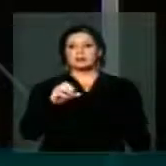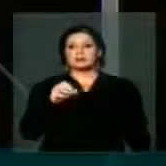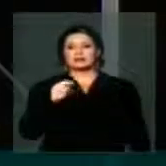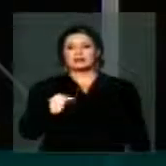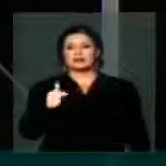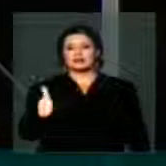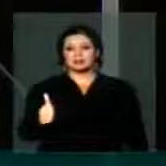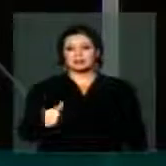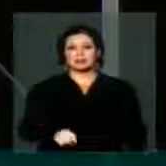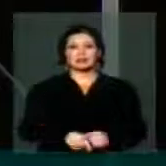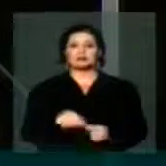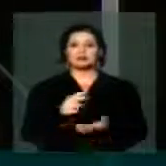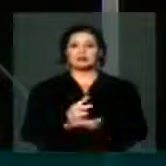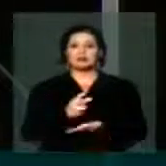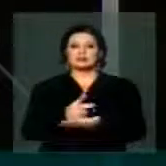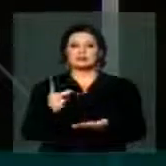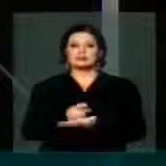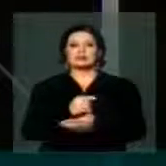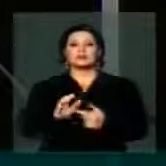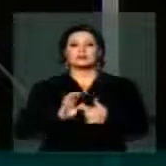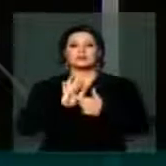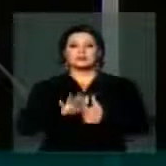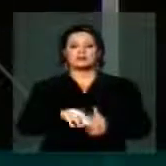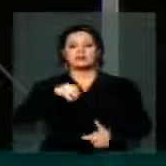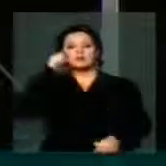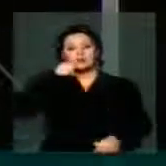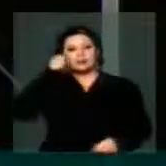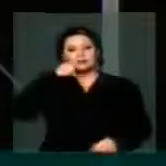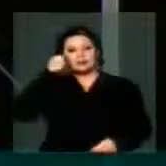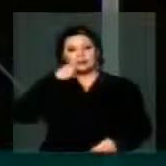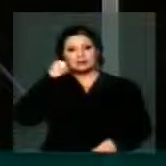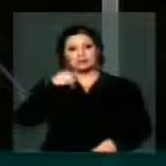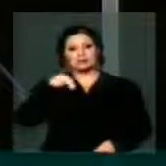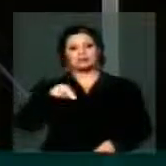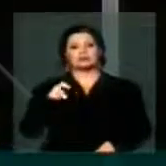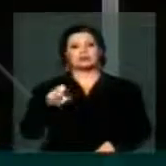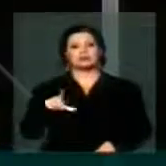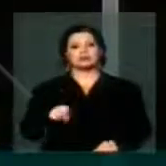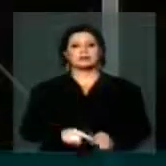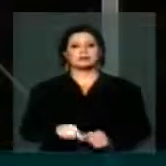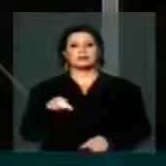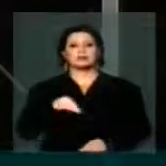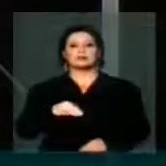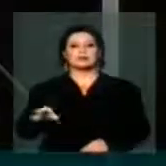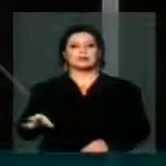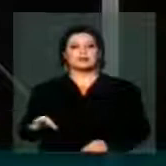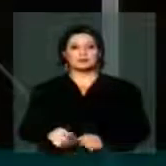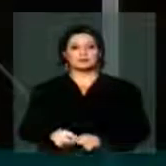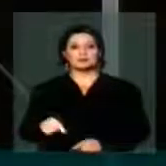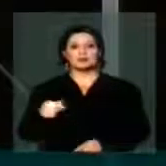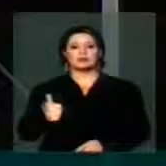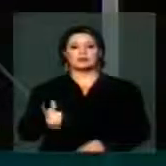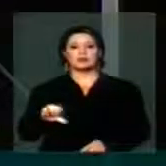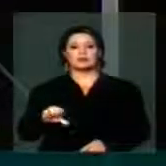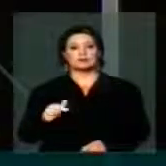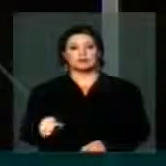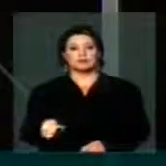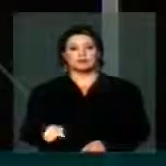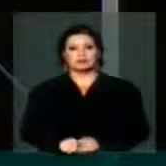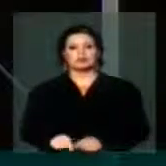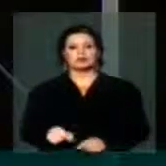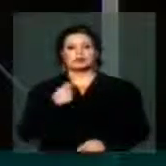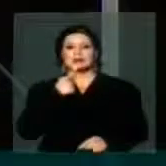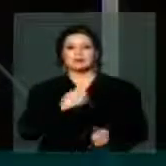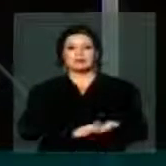71. O mesmo foi apresentado pelo senador Delcídio Amaral, pelo PT do Mato Grosso do Sul, a PEC 197, que